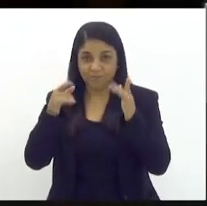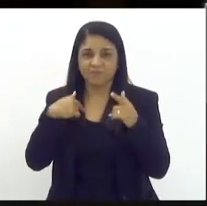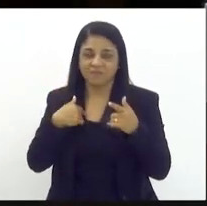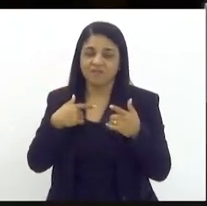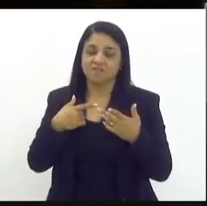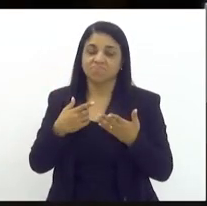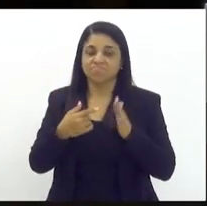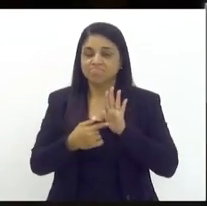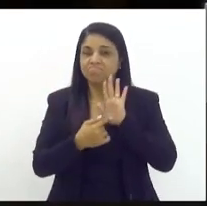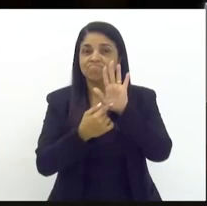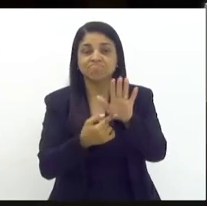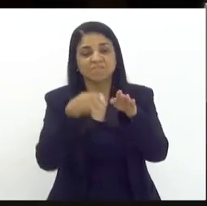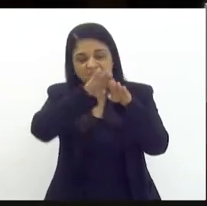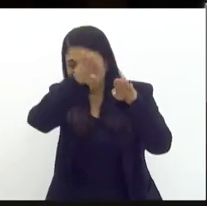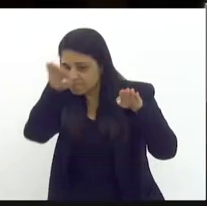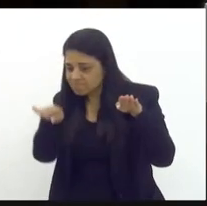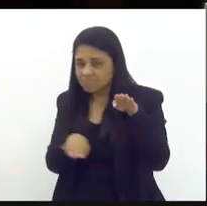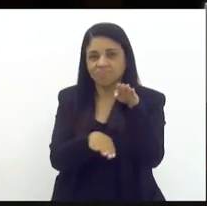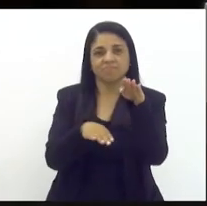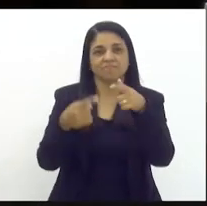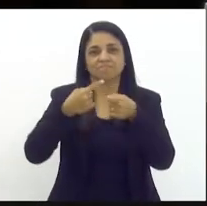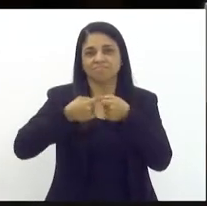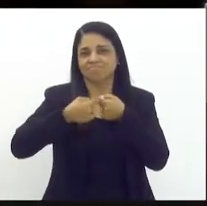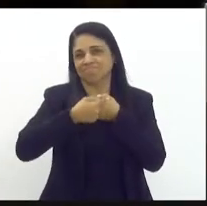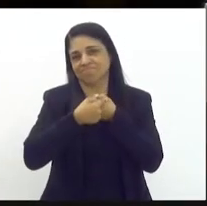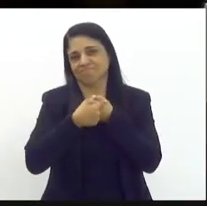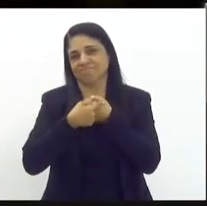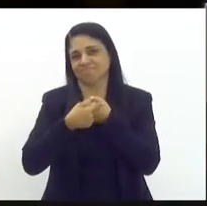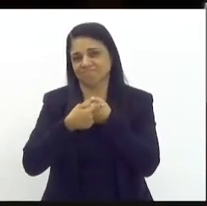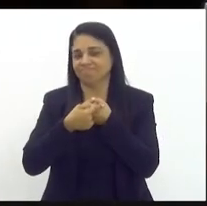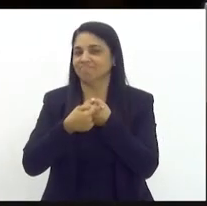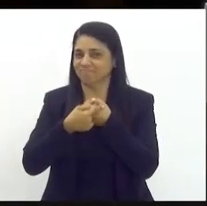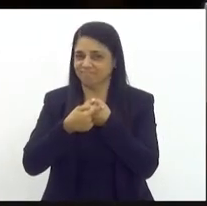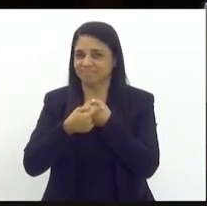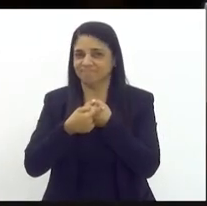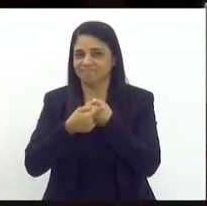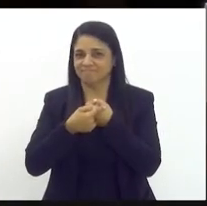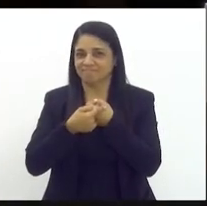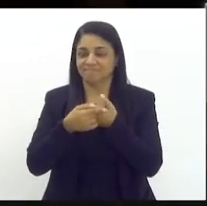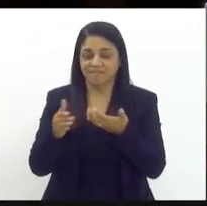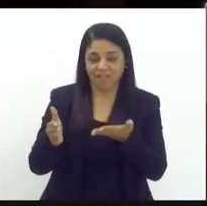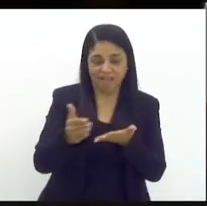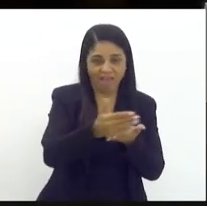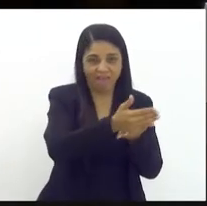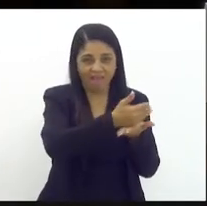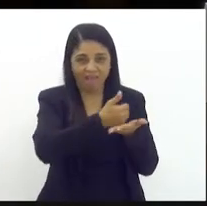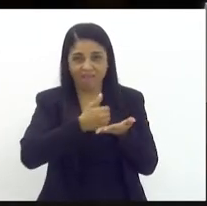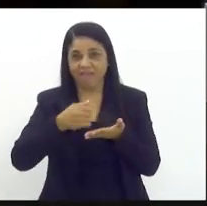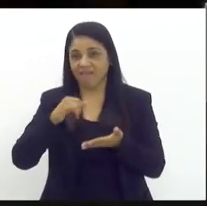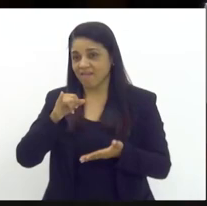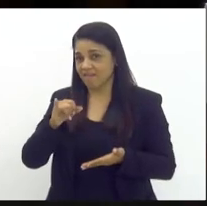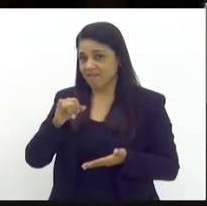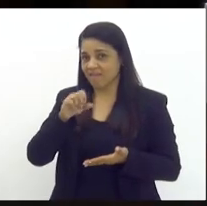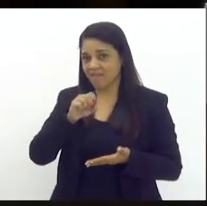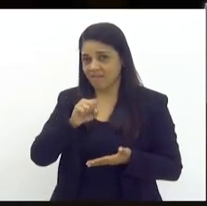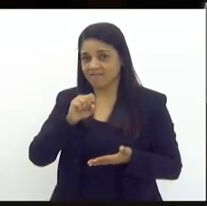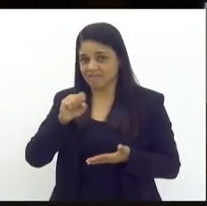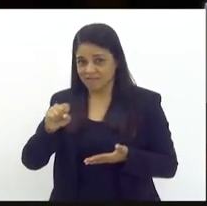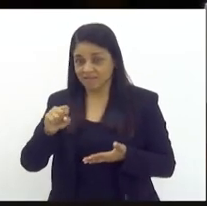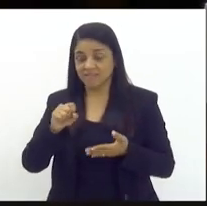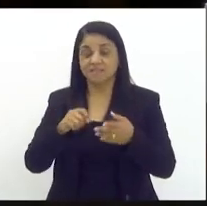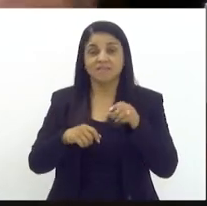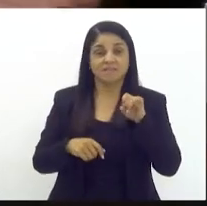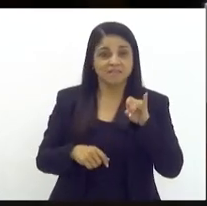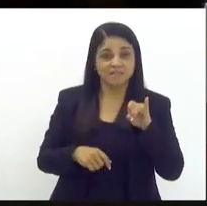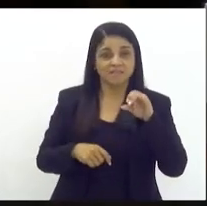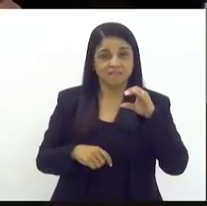entre municípios E no caso ele tem uma desigualdade entre arrecadação de ss com a parte de